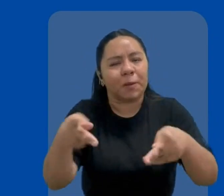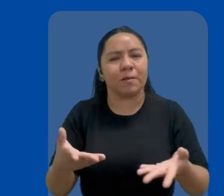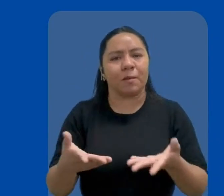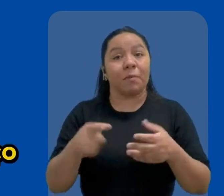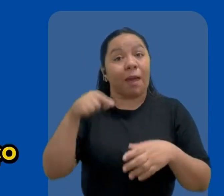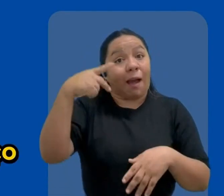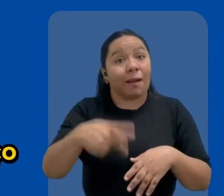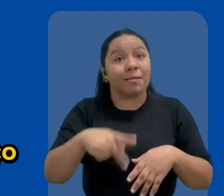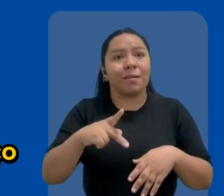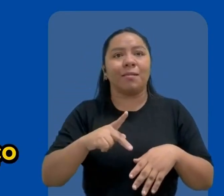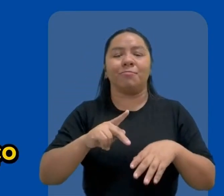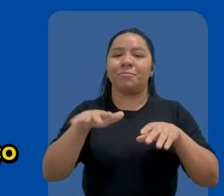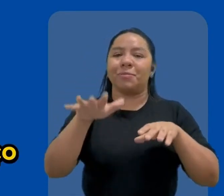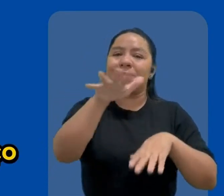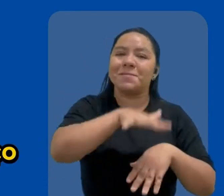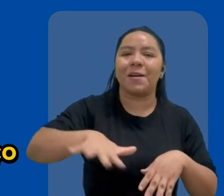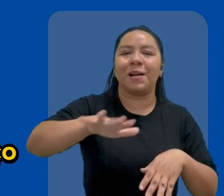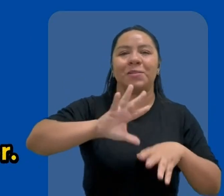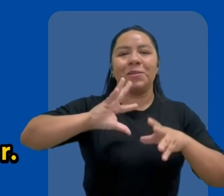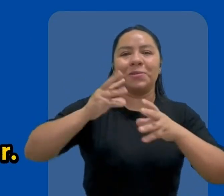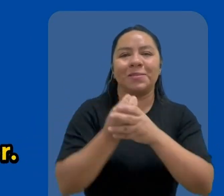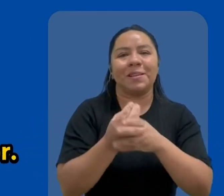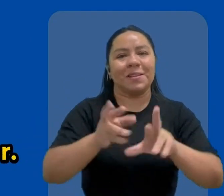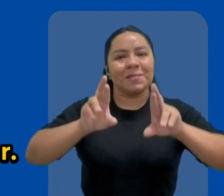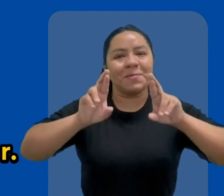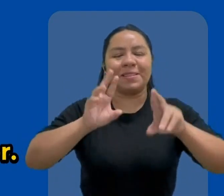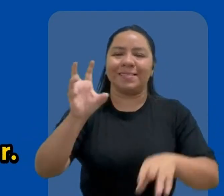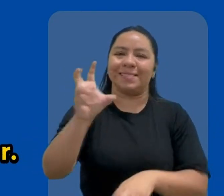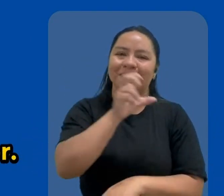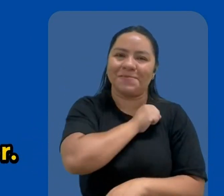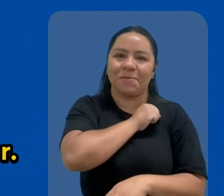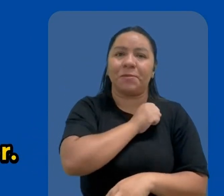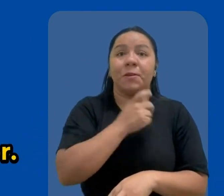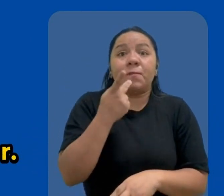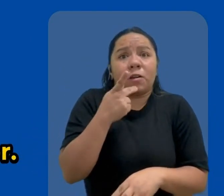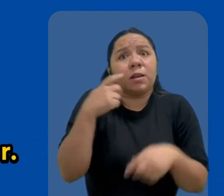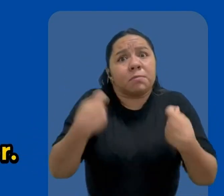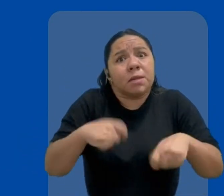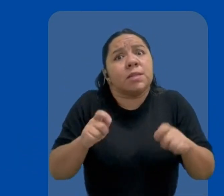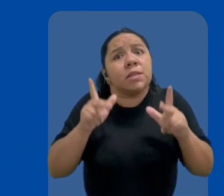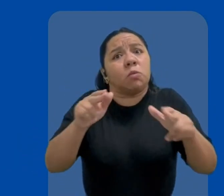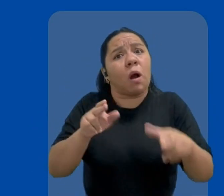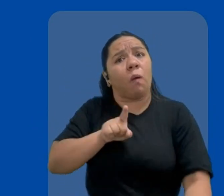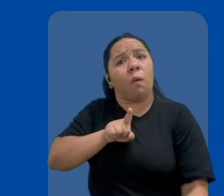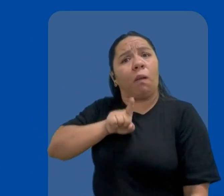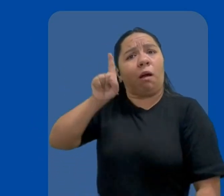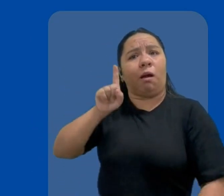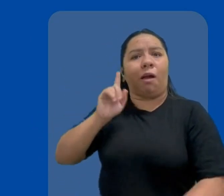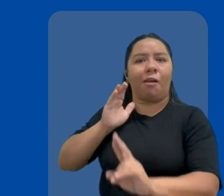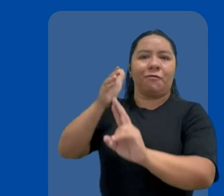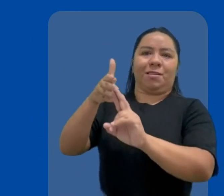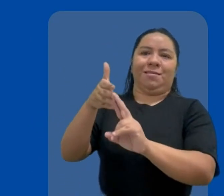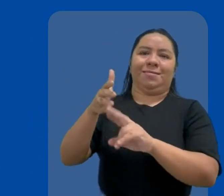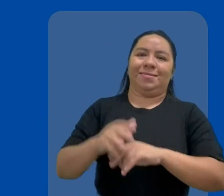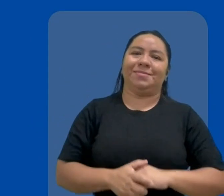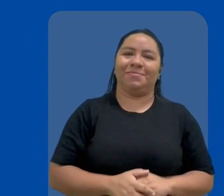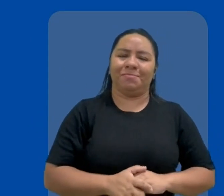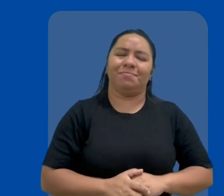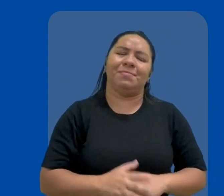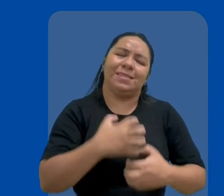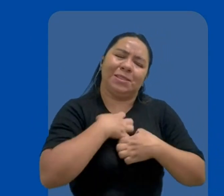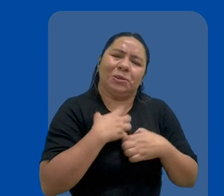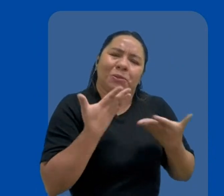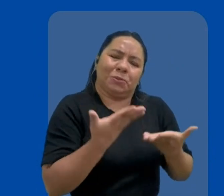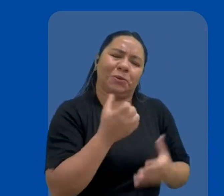população autista. A Casa do Autista é um espaço de inclusão, esperança e amor. Fortaleza precisa de um grande centro de